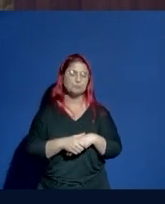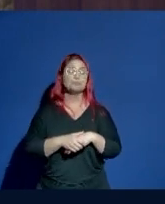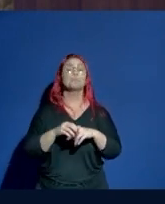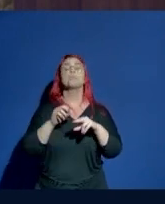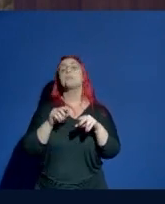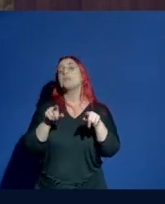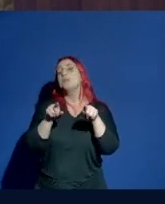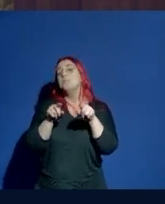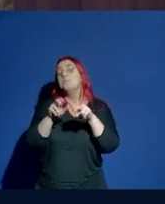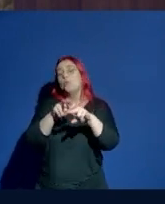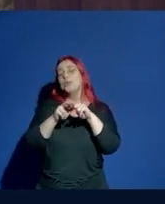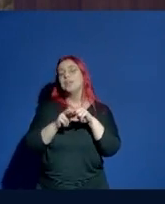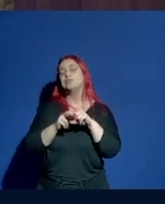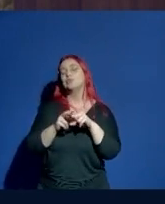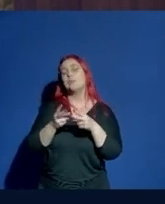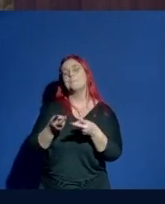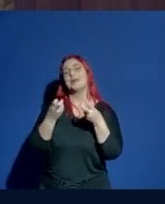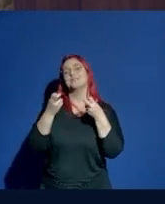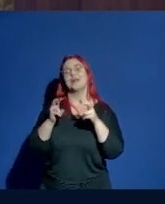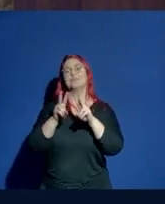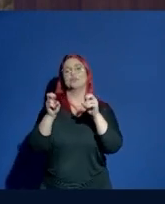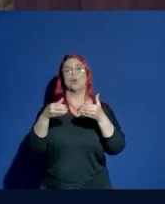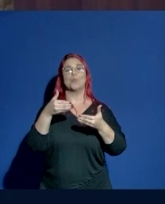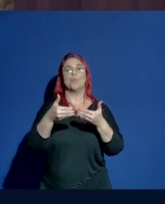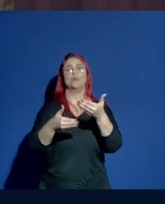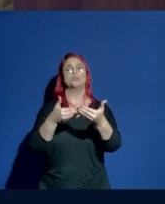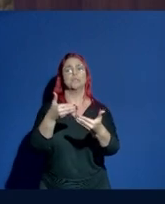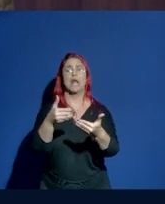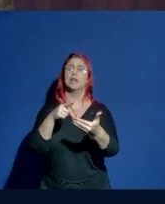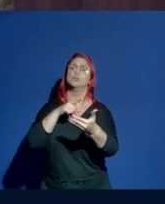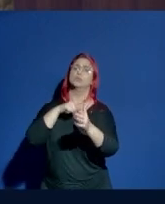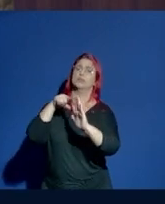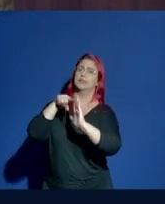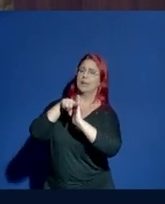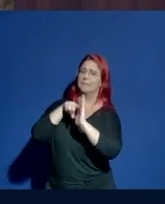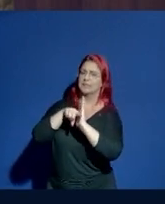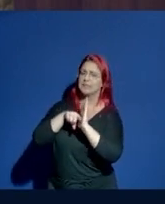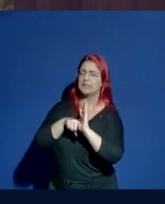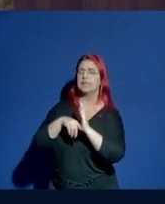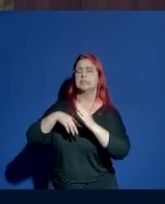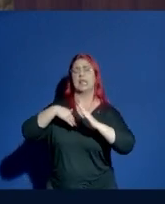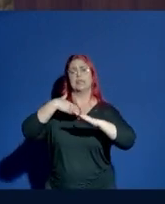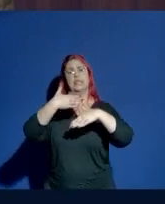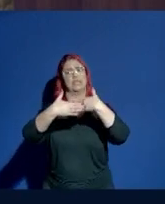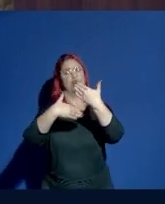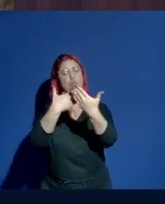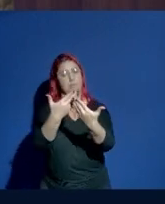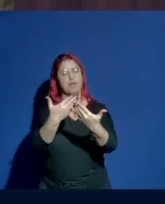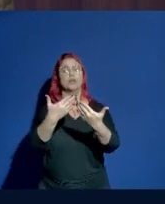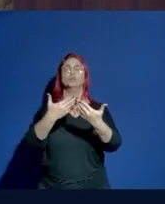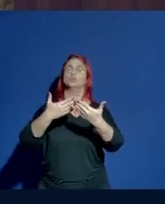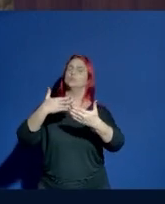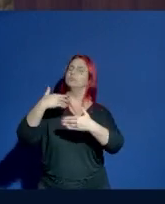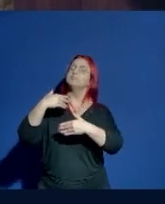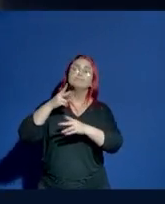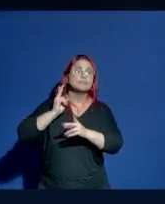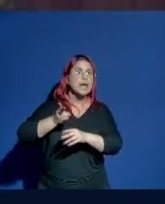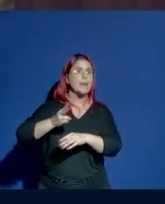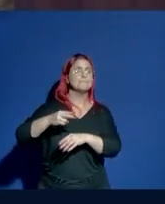muito para processo. Né? Então, tem uma parte toda de pesquisa, tem uma parte toda de desenvolvimento, que a gente está em constante